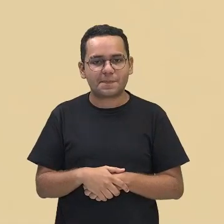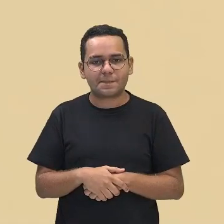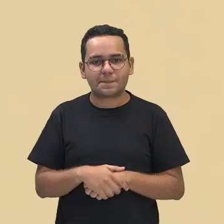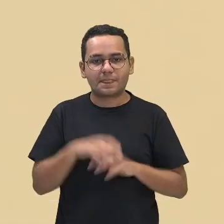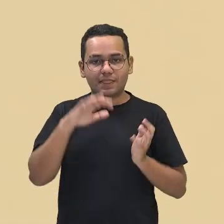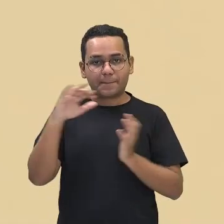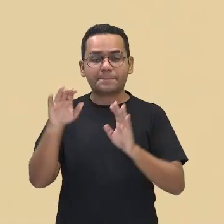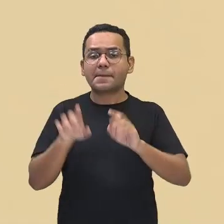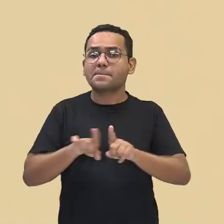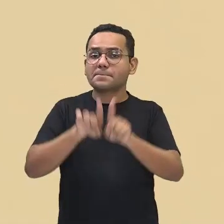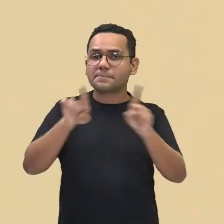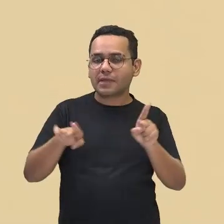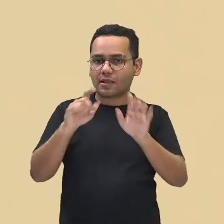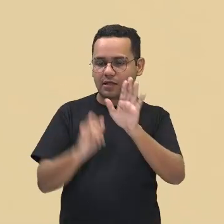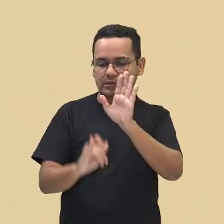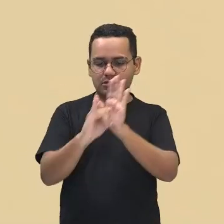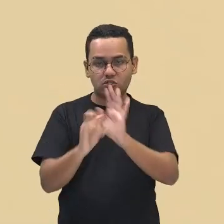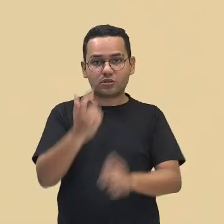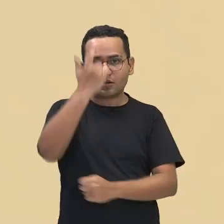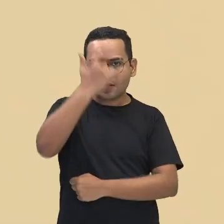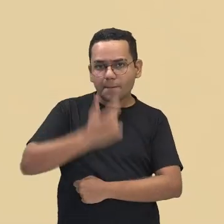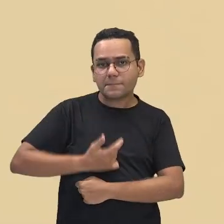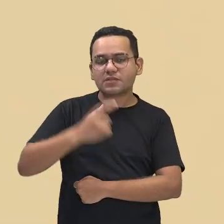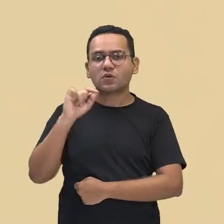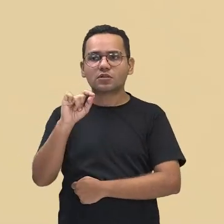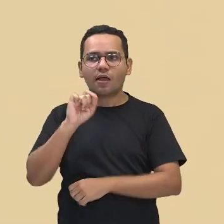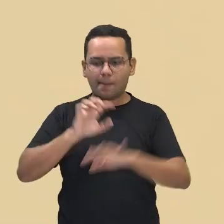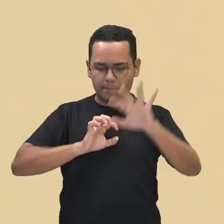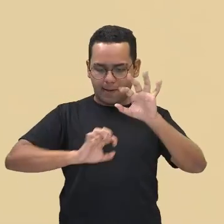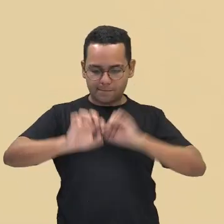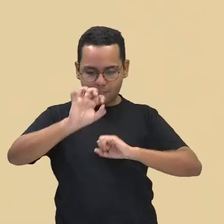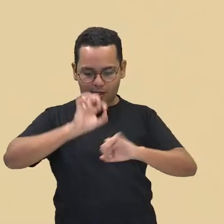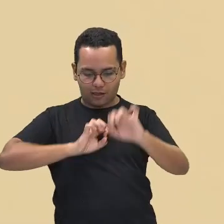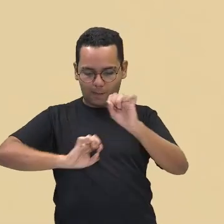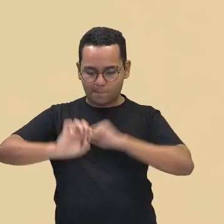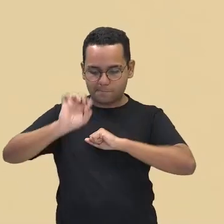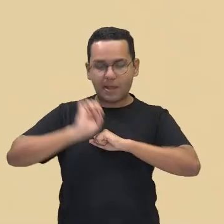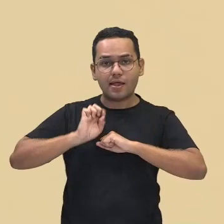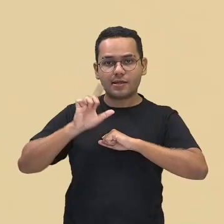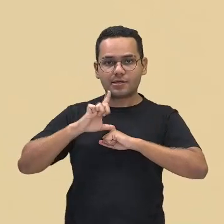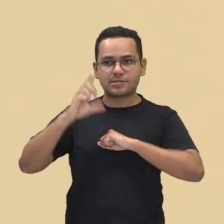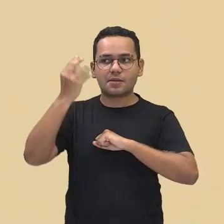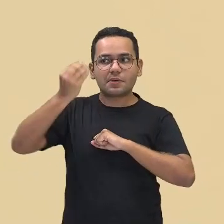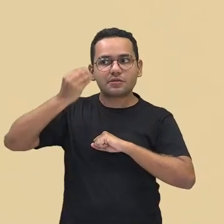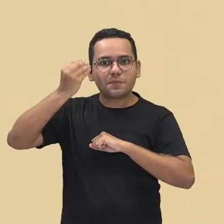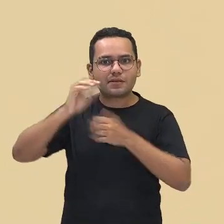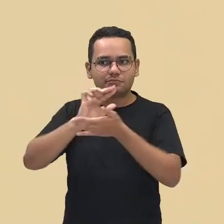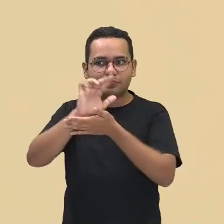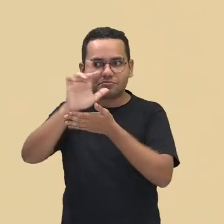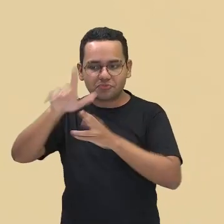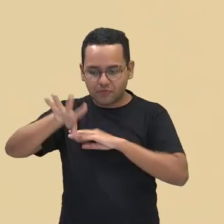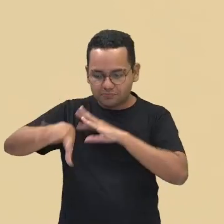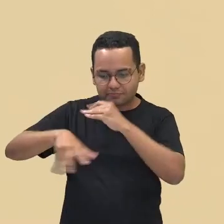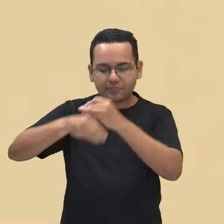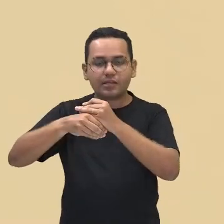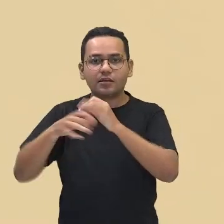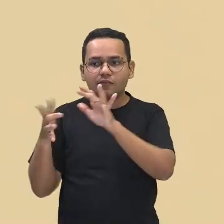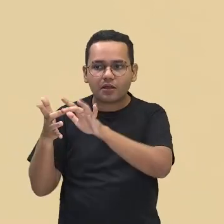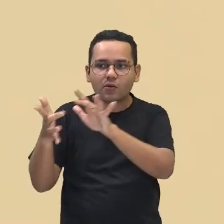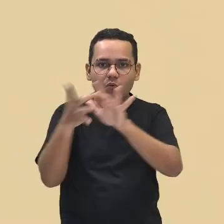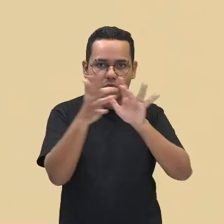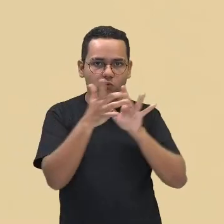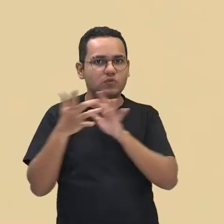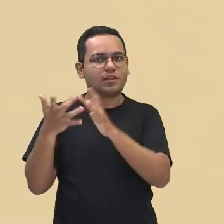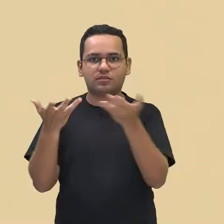indivíduo é algo que ele adquire ao longo dessas diversas experiências e contatos em vários núcleos. O